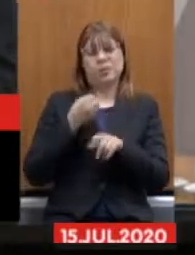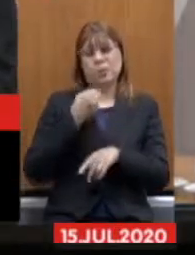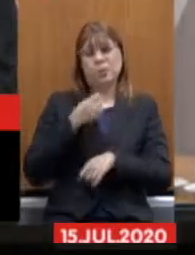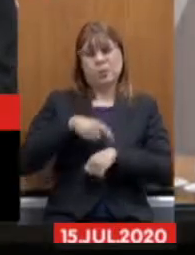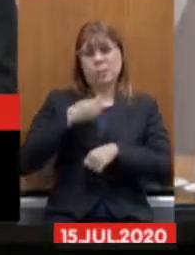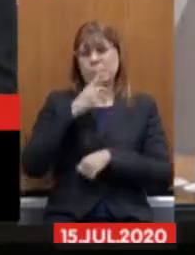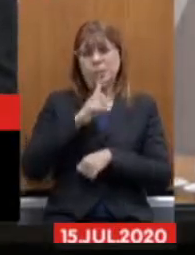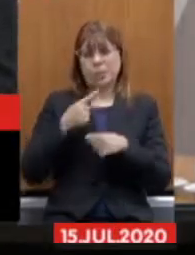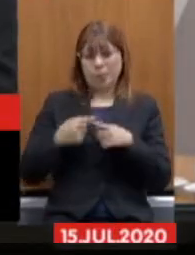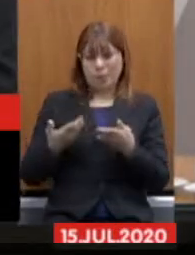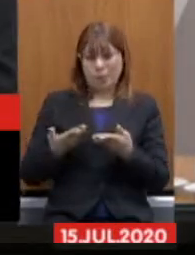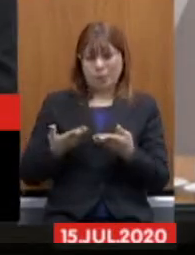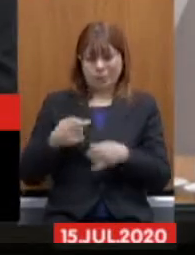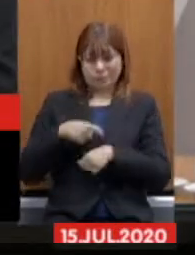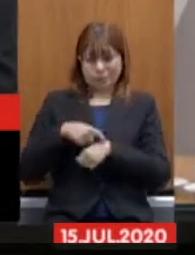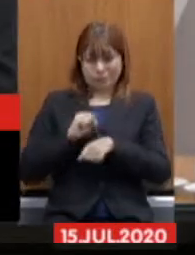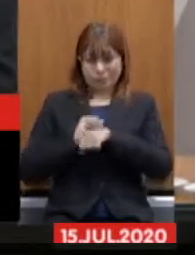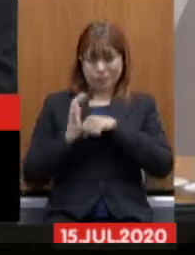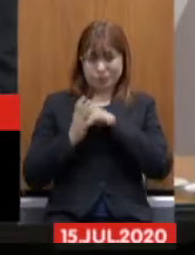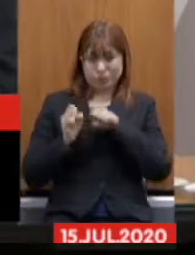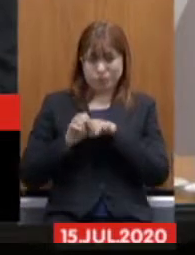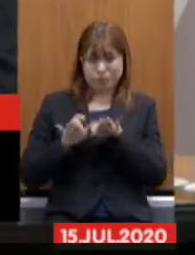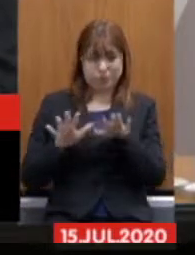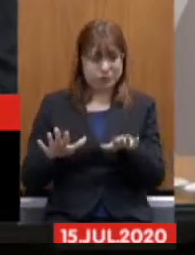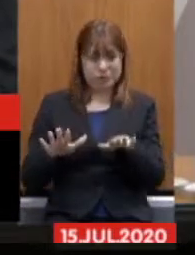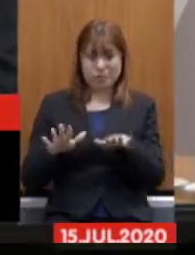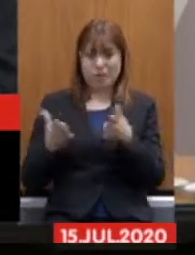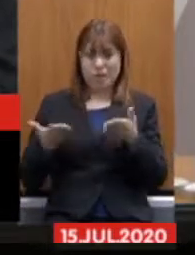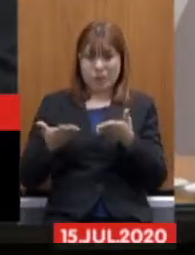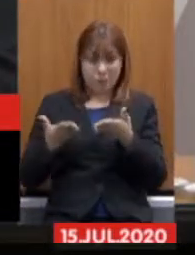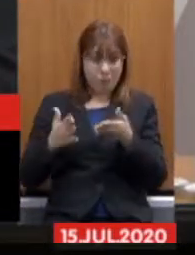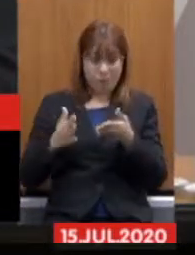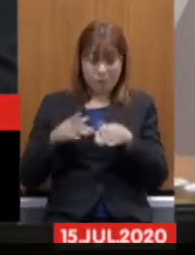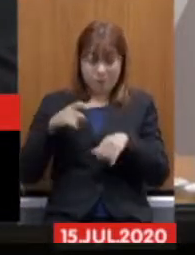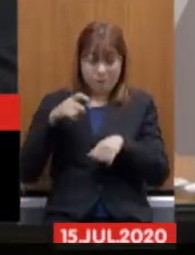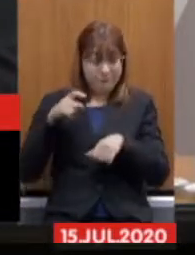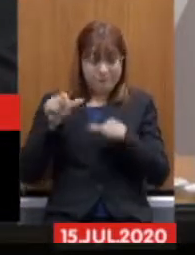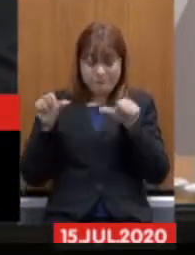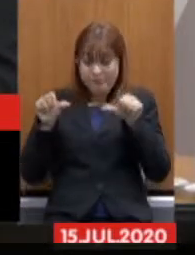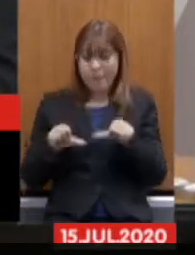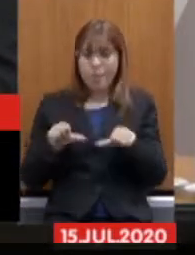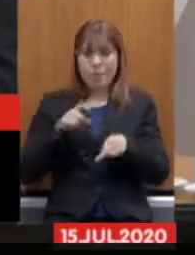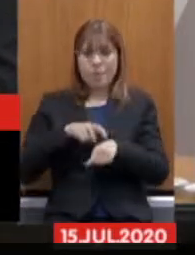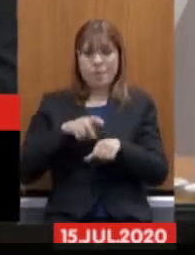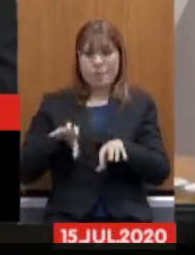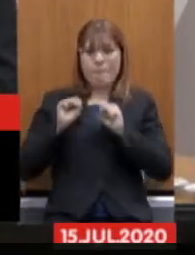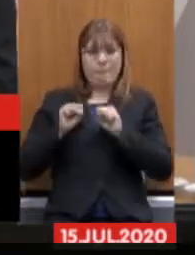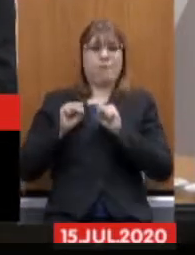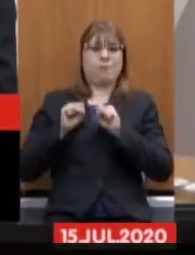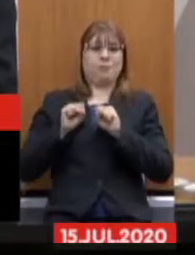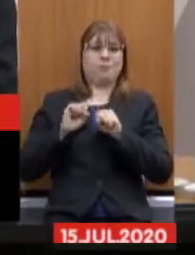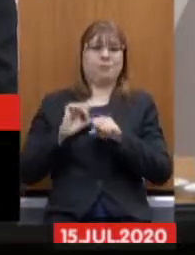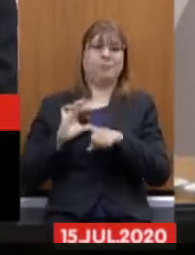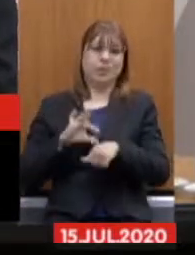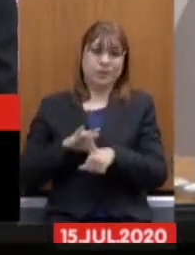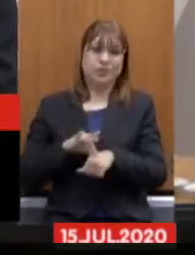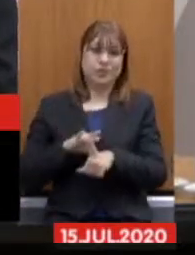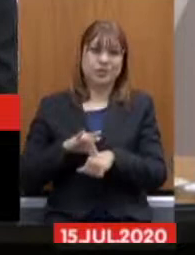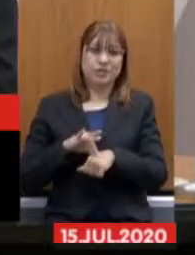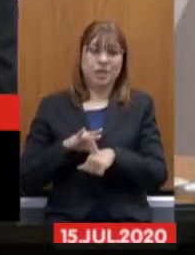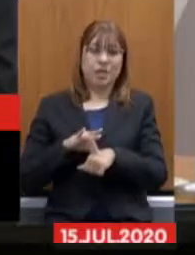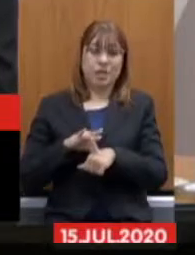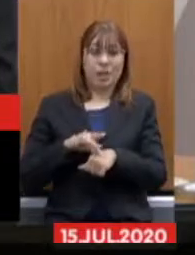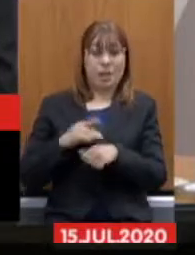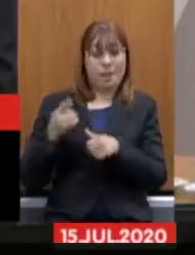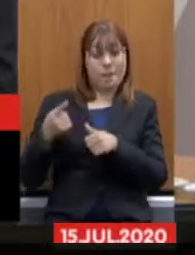pandemia mortal aí no ápice do contágio em belo horizonte né e isso com certeza não vai mudar na primeira